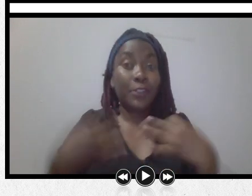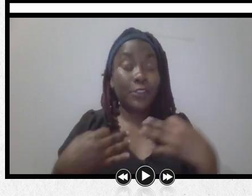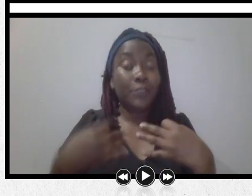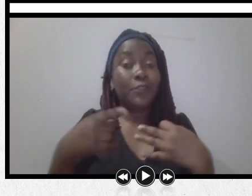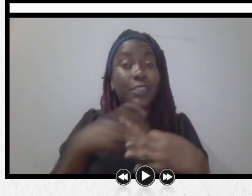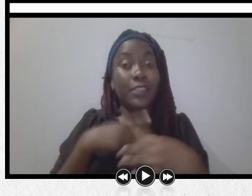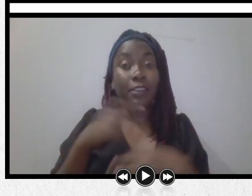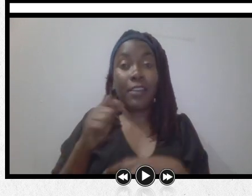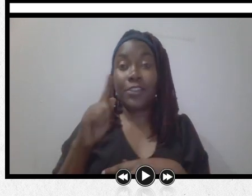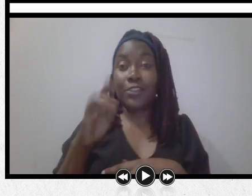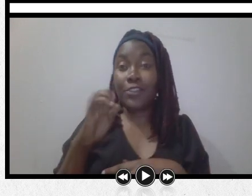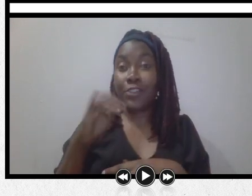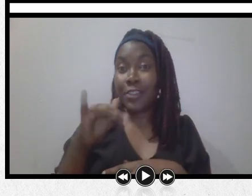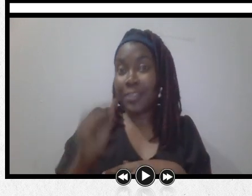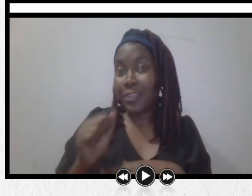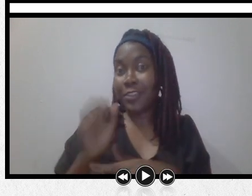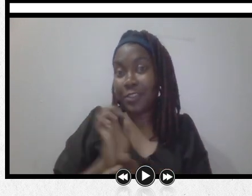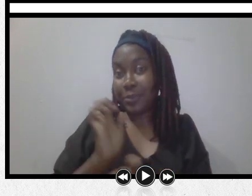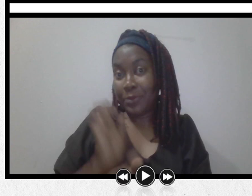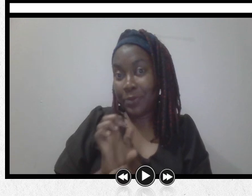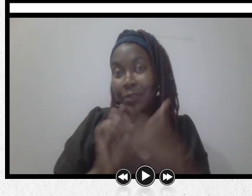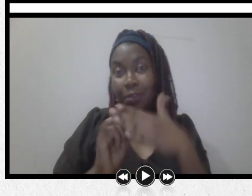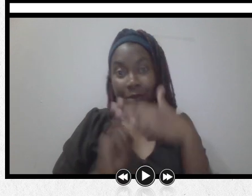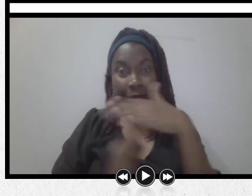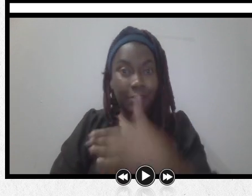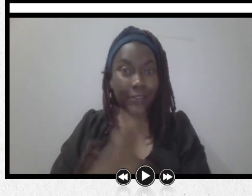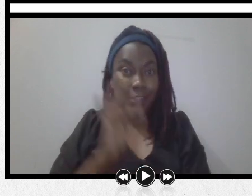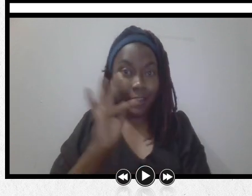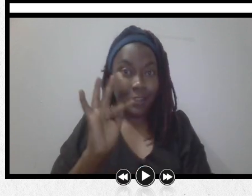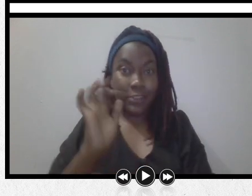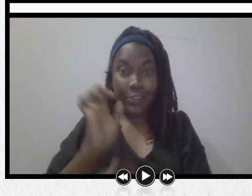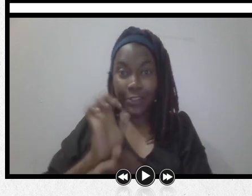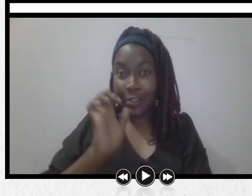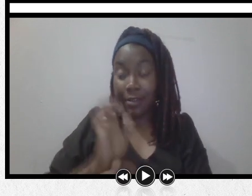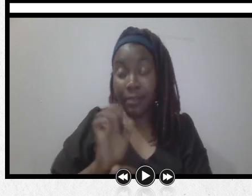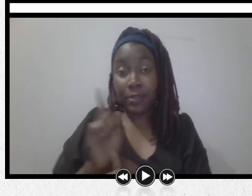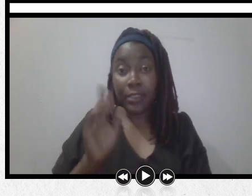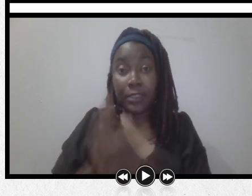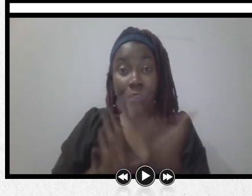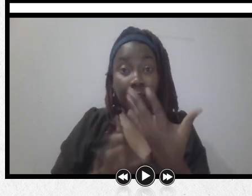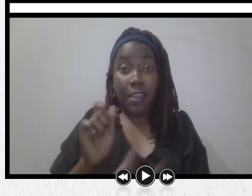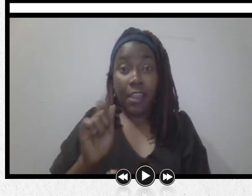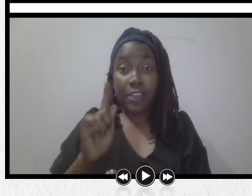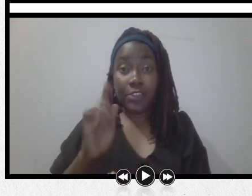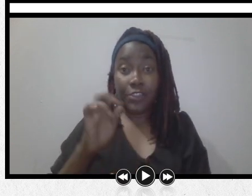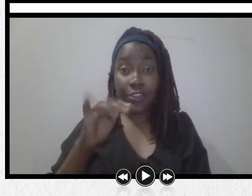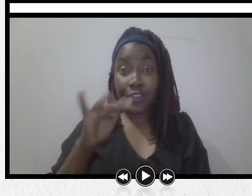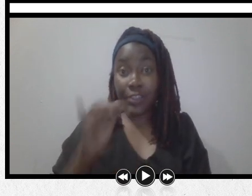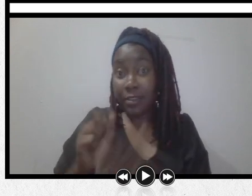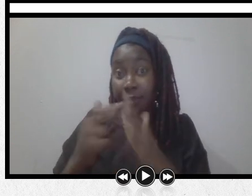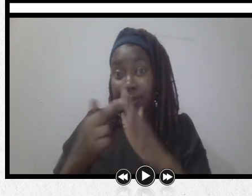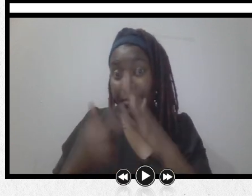tenha uma agência estadual, ou seja, um ente da federação, estado, ele cria uma agência reguladora para que ele